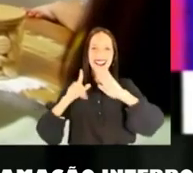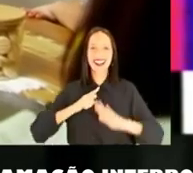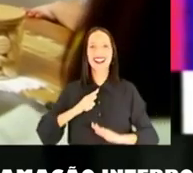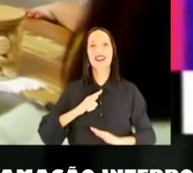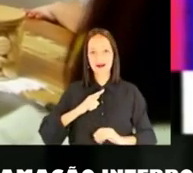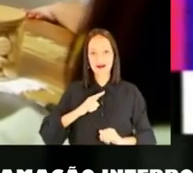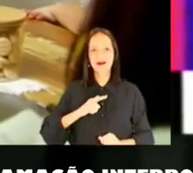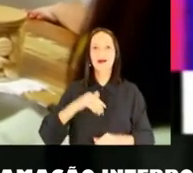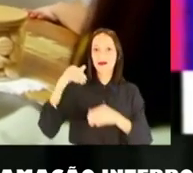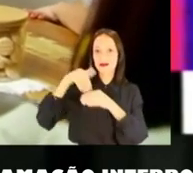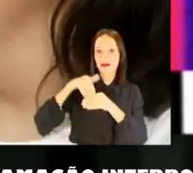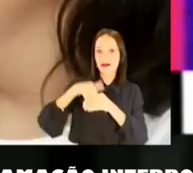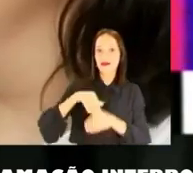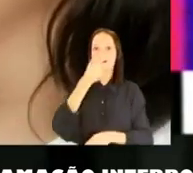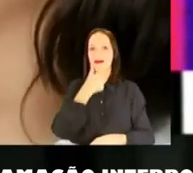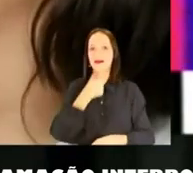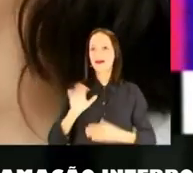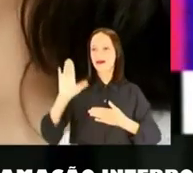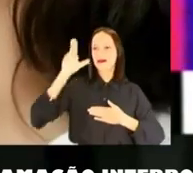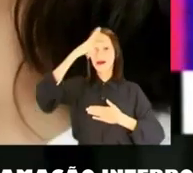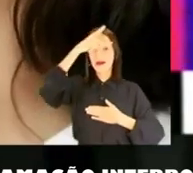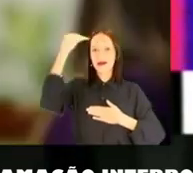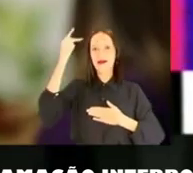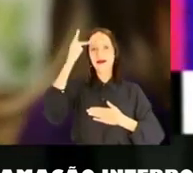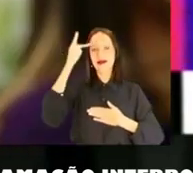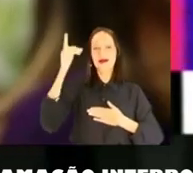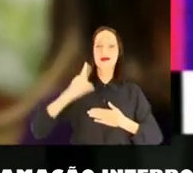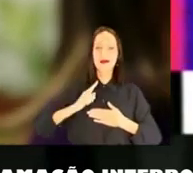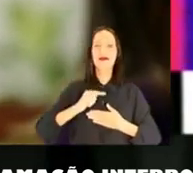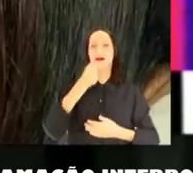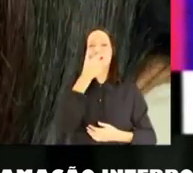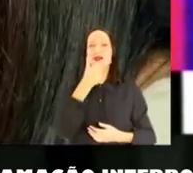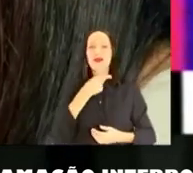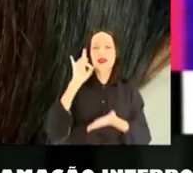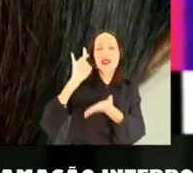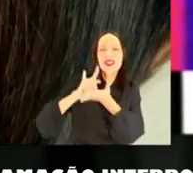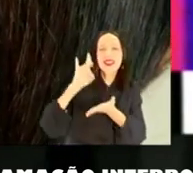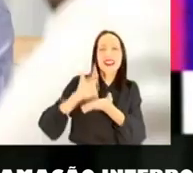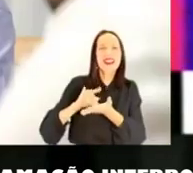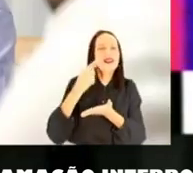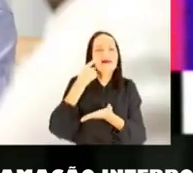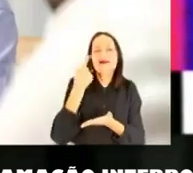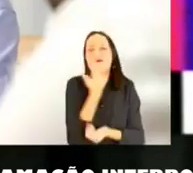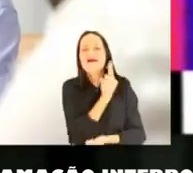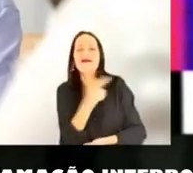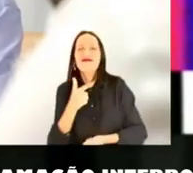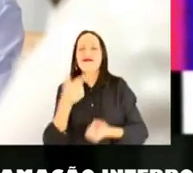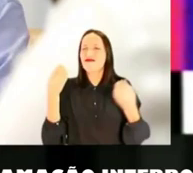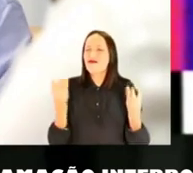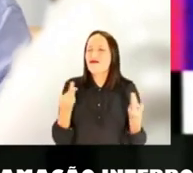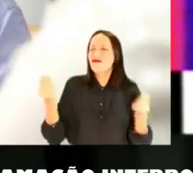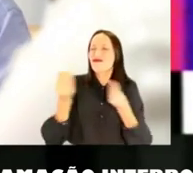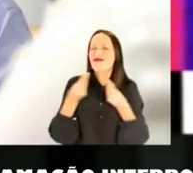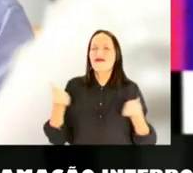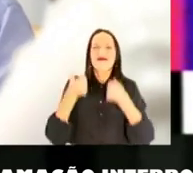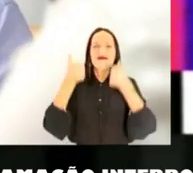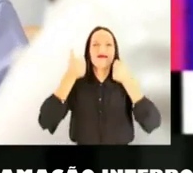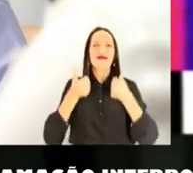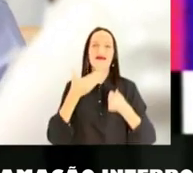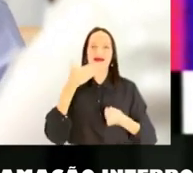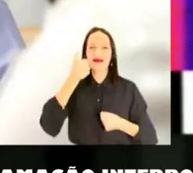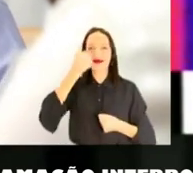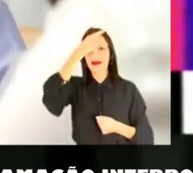na casa do companheiro Boulos, o meu candidato a prefeito. Eu acho que o Boulos é, sem sombra de dúvida, o